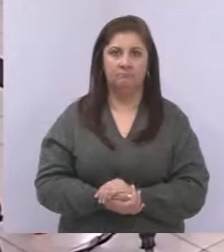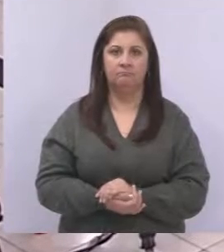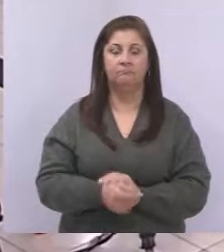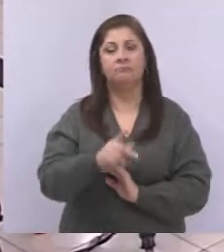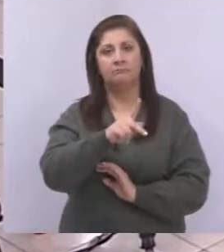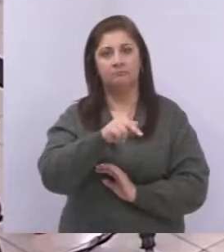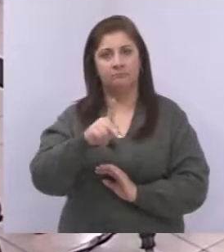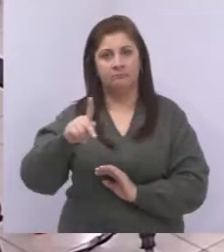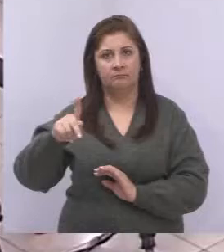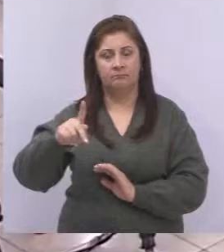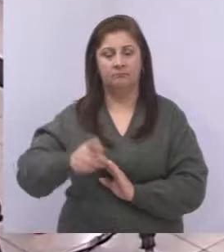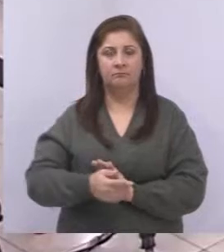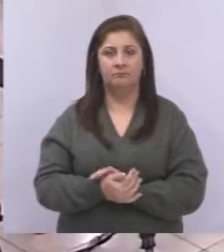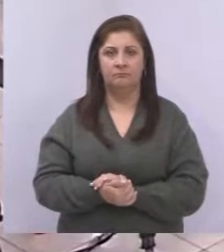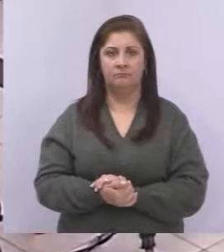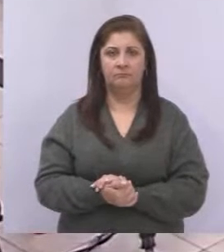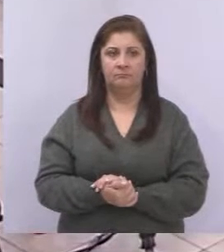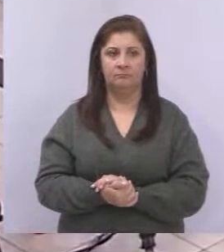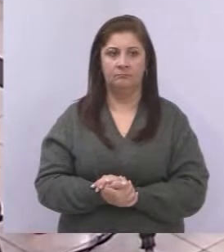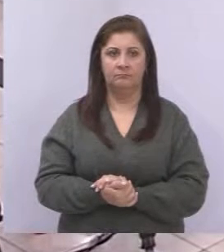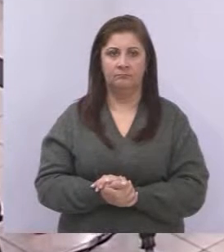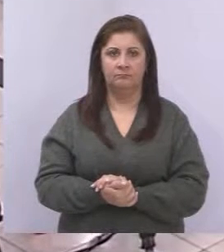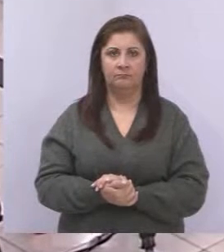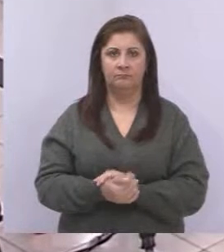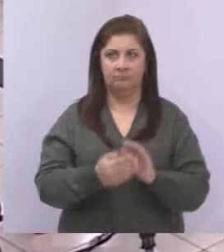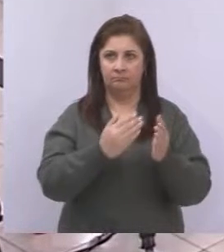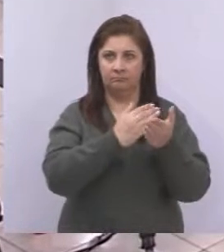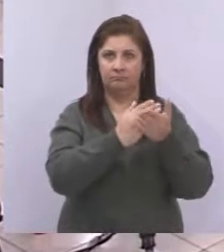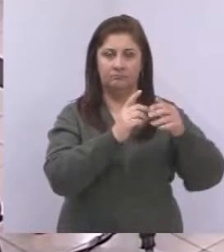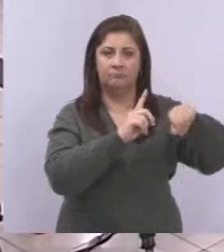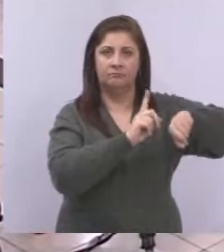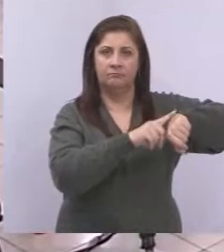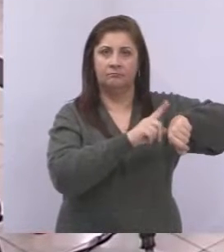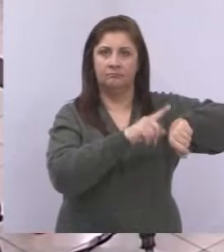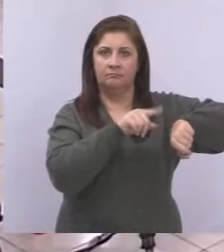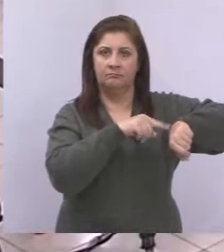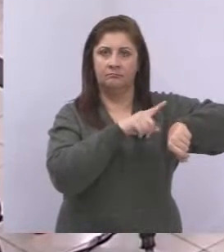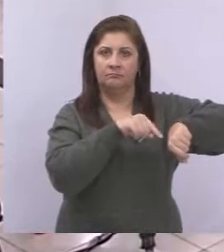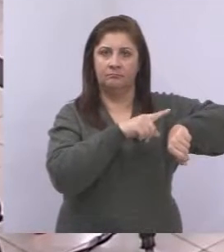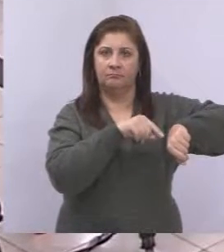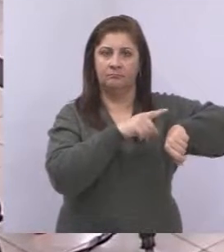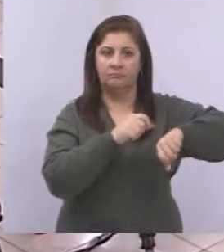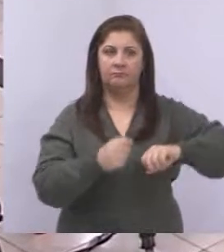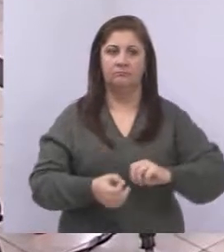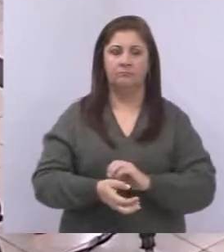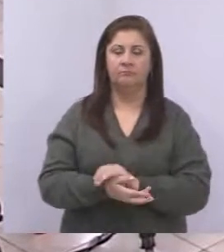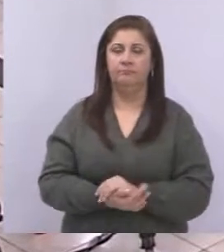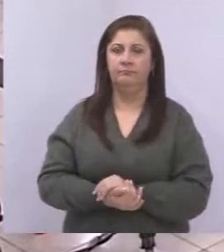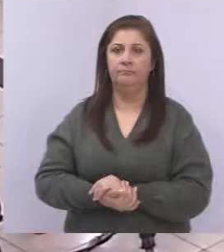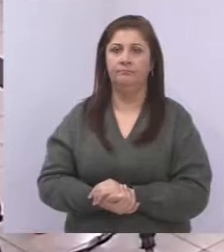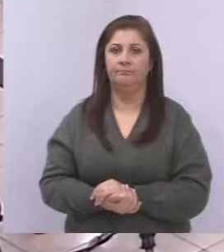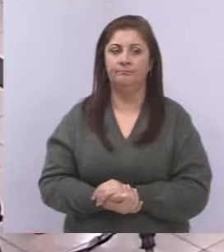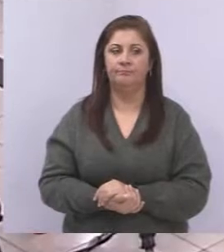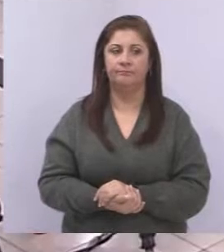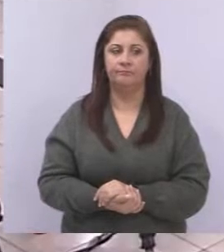Presidente, vamos zerar o tempo ali, senão vai apitar e eu vou ter que parar de falar. Aí, obrigado.